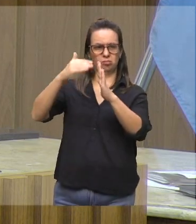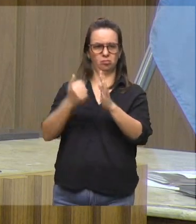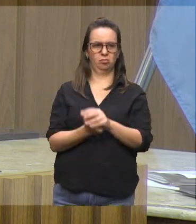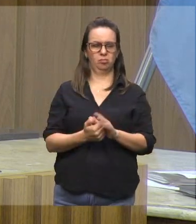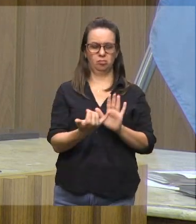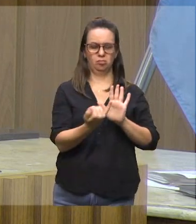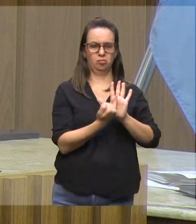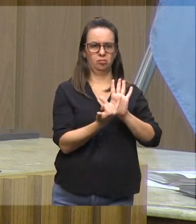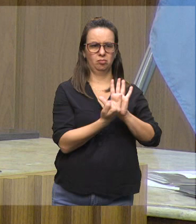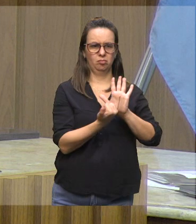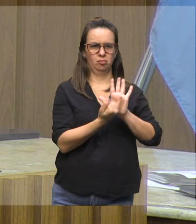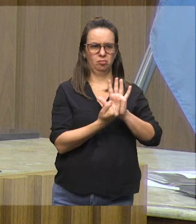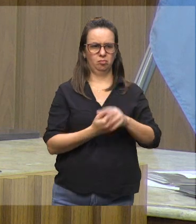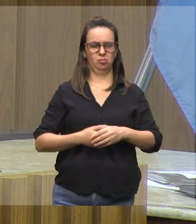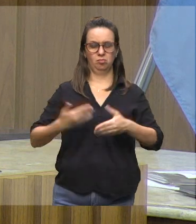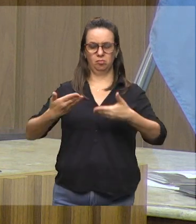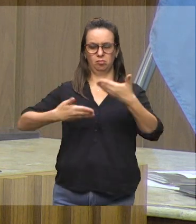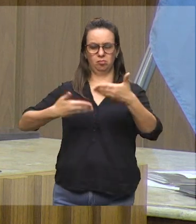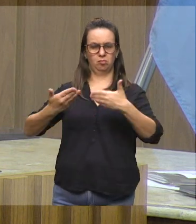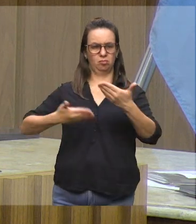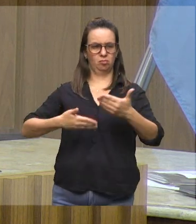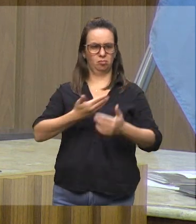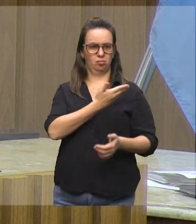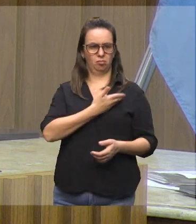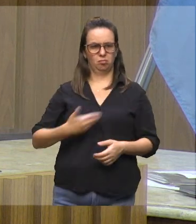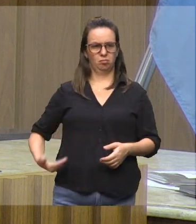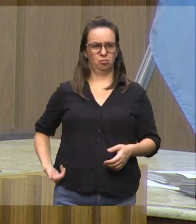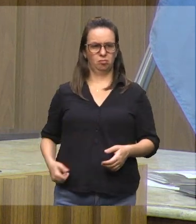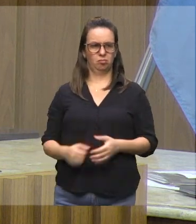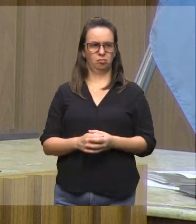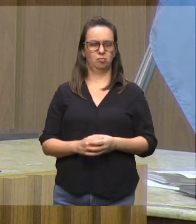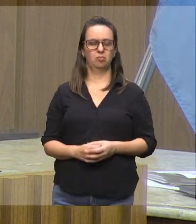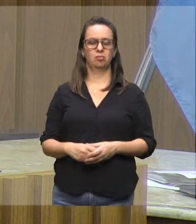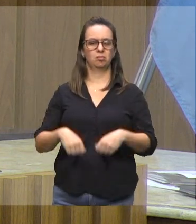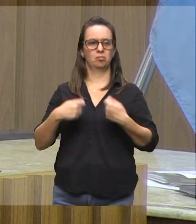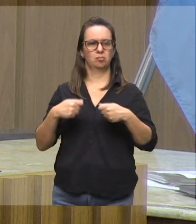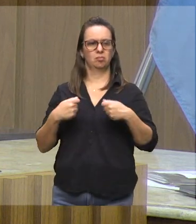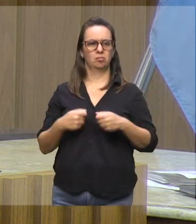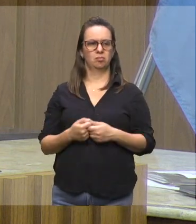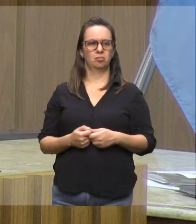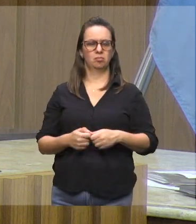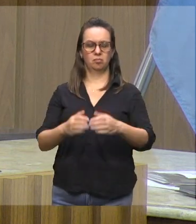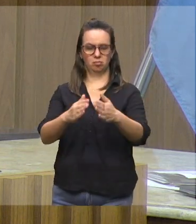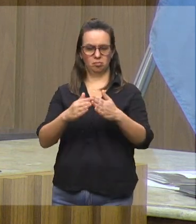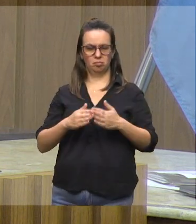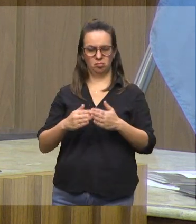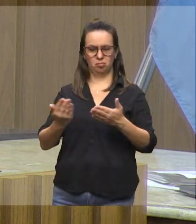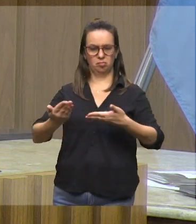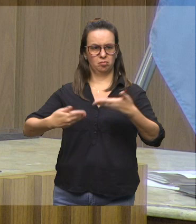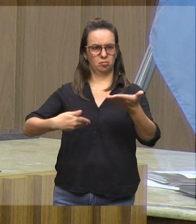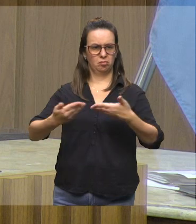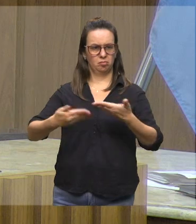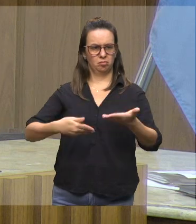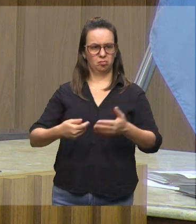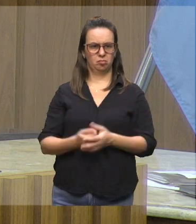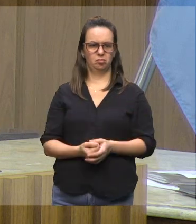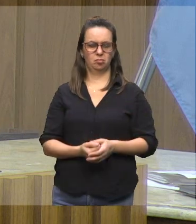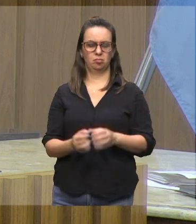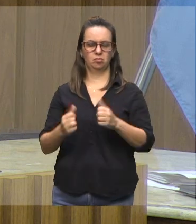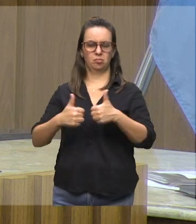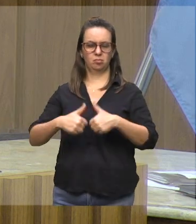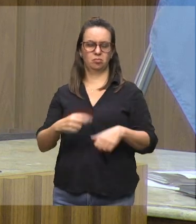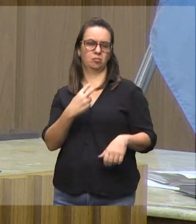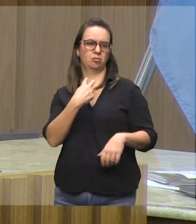vai ficar definhando ano a ano. Então, a gente precisa reinverter a lógica. Cobrar concurso público para que possa ser ocupado por servidores de